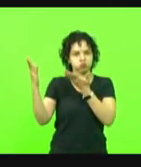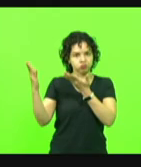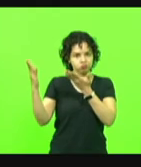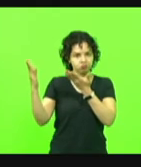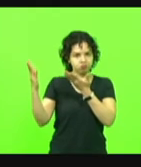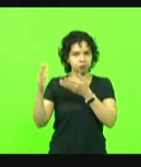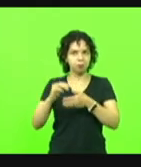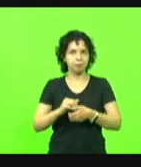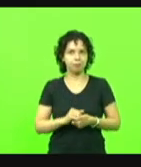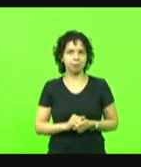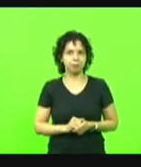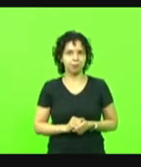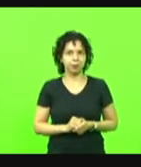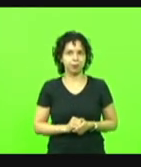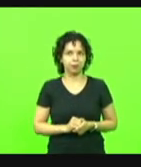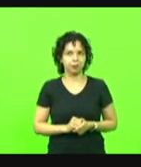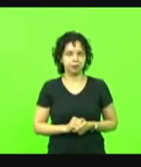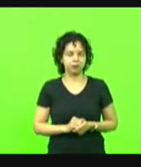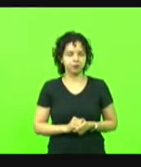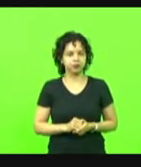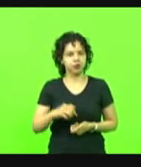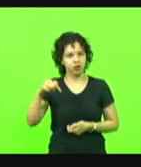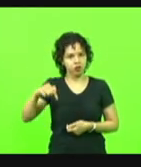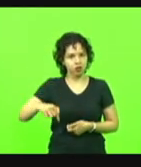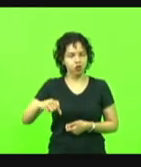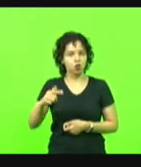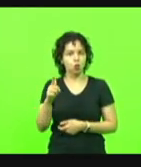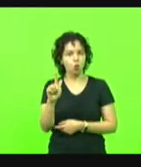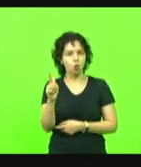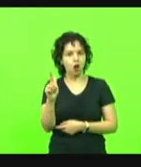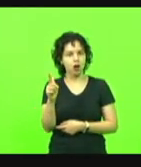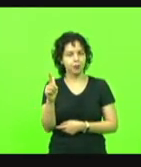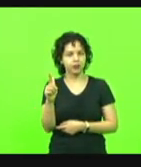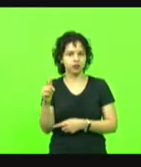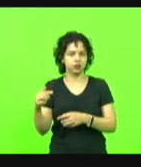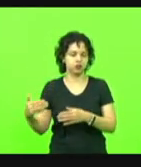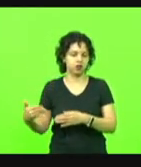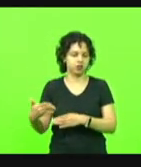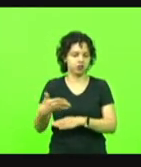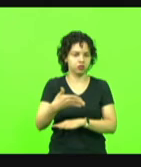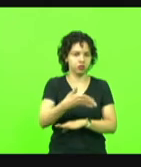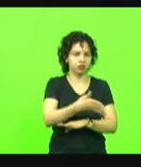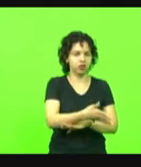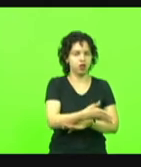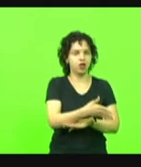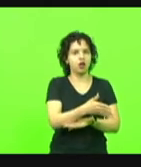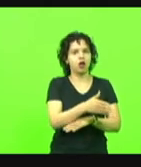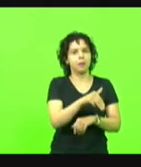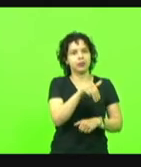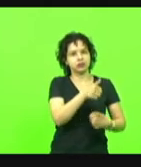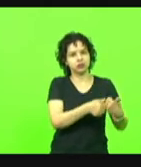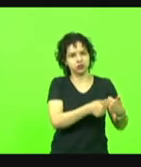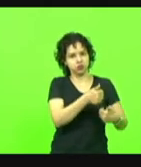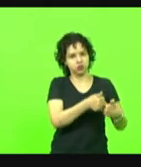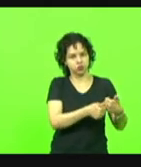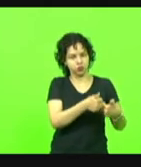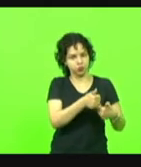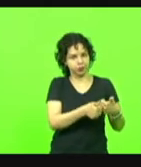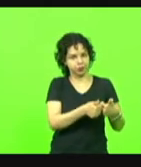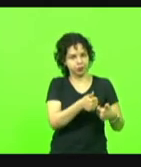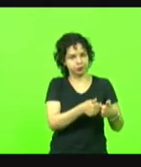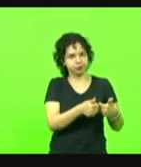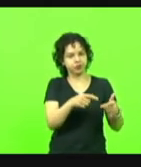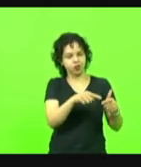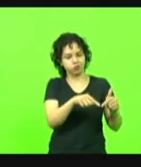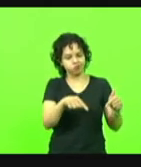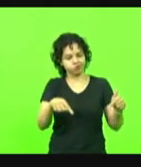Guaramirim a Massaranduba. É um dos trechos mais deteriorados do Estado, que faz uma operação